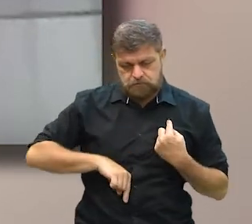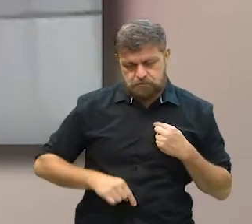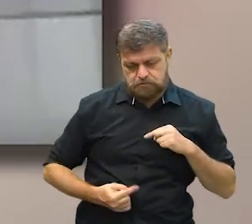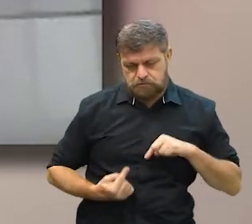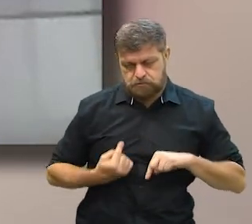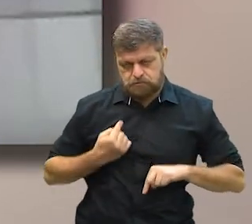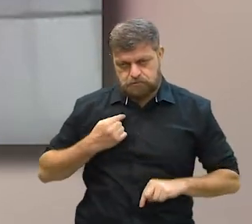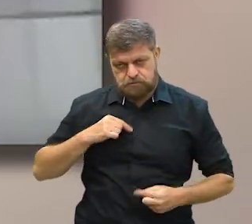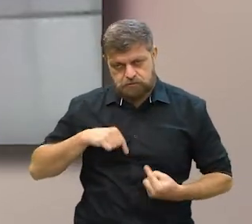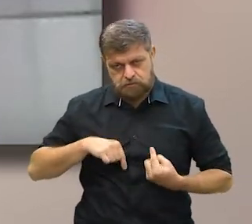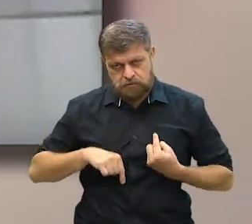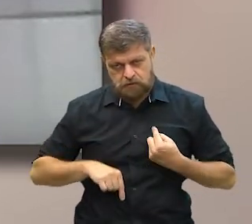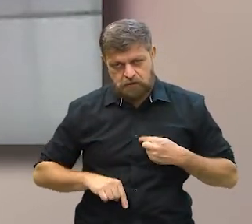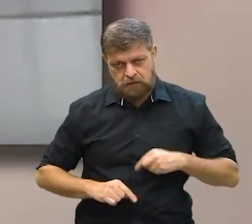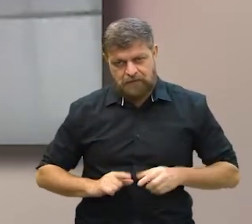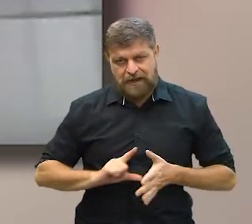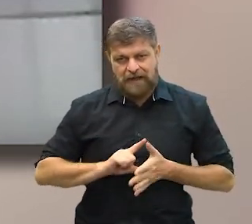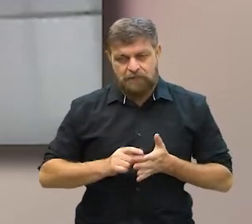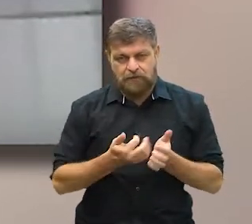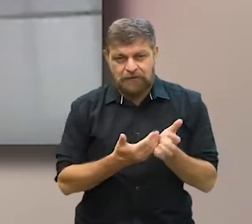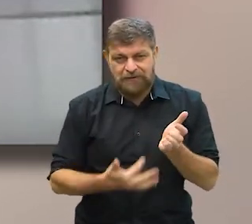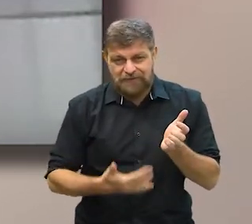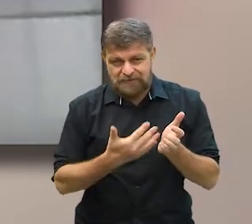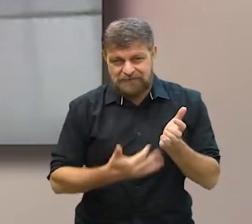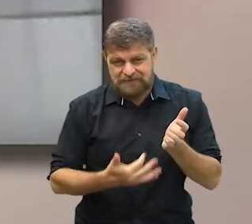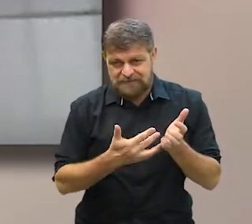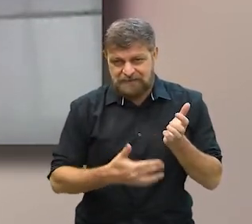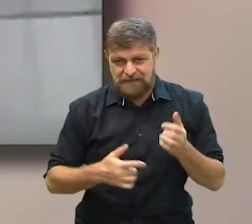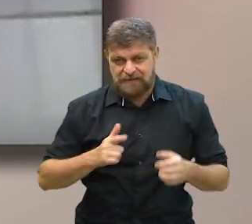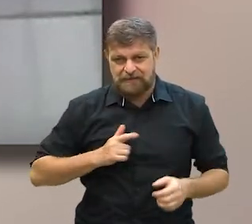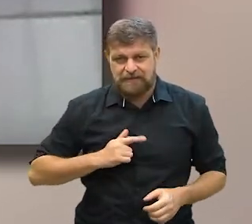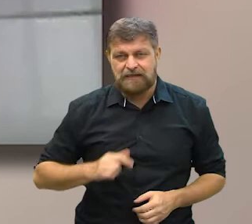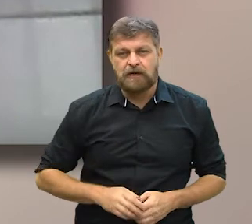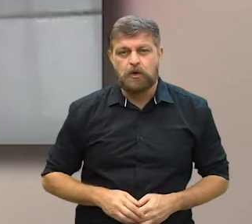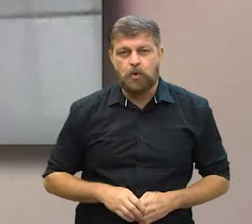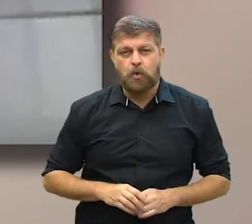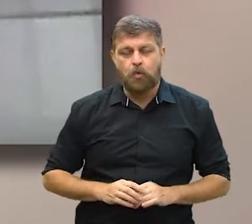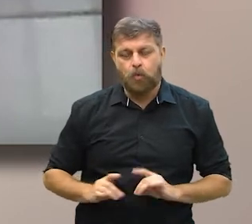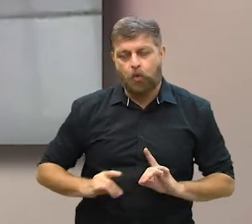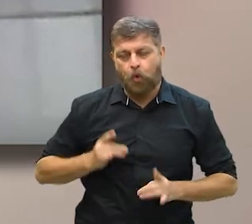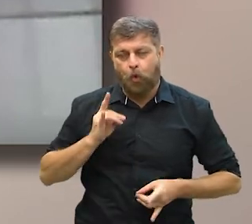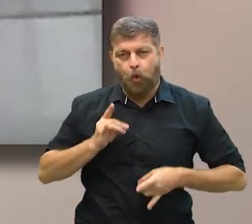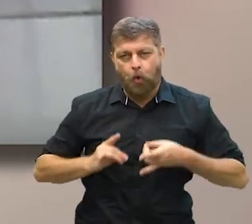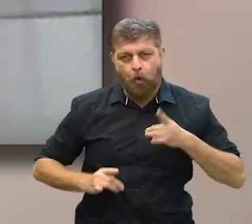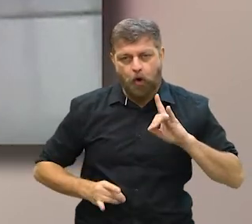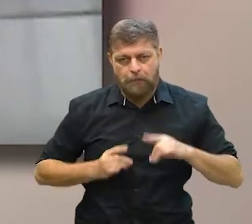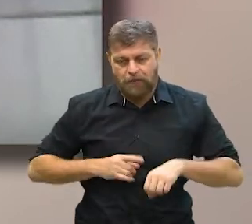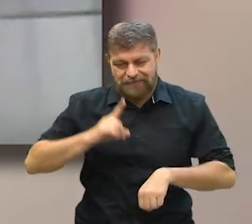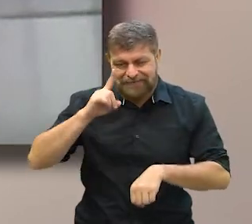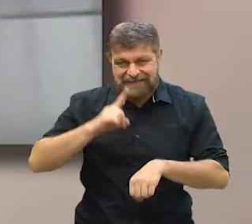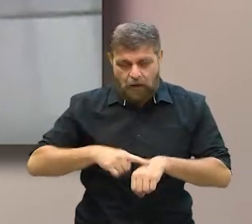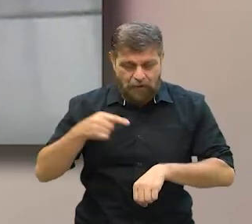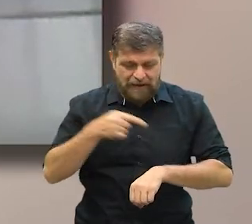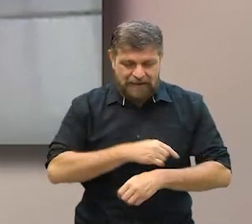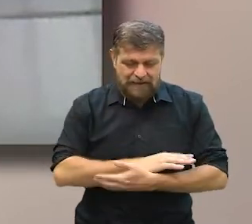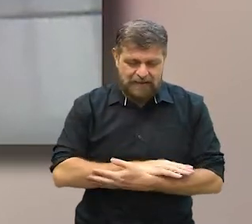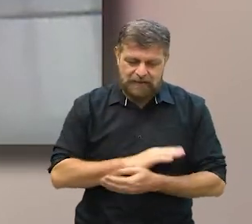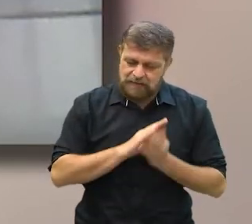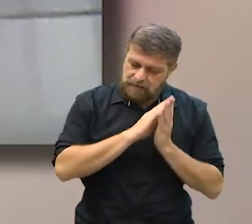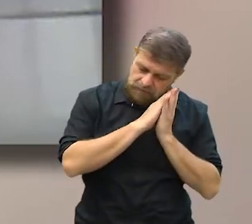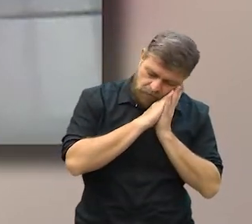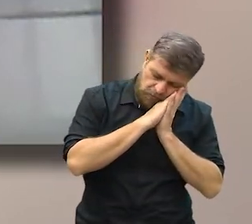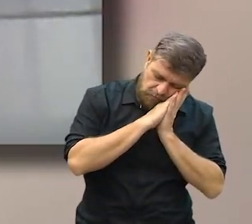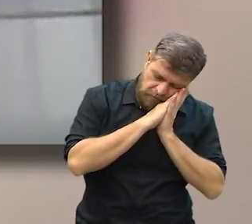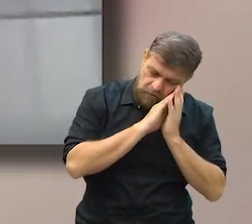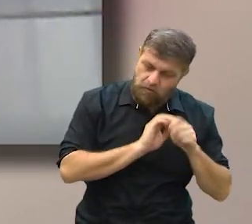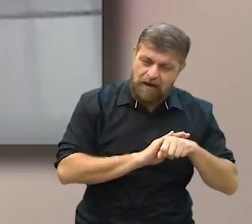sangue, circulando, e quem vai tirar esses nutrientes do sangue é o hormônio de crescimento, que só fabrica